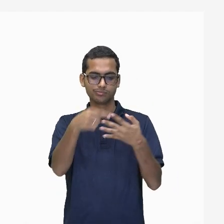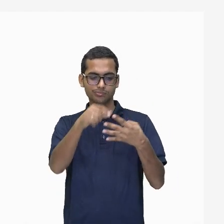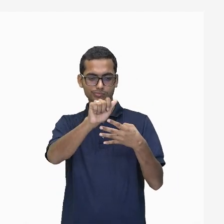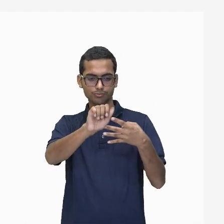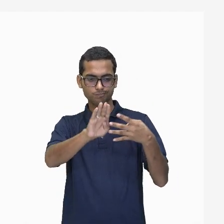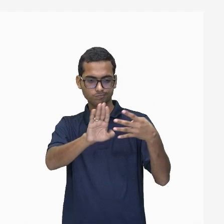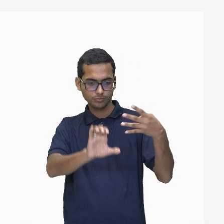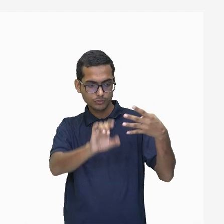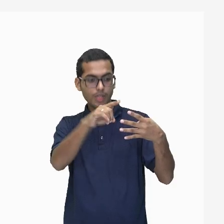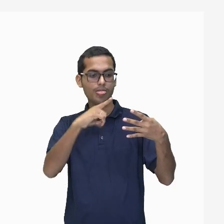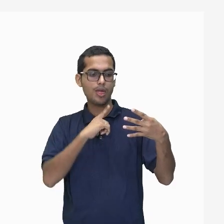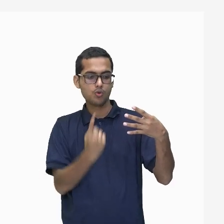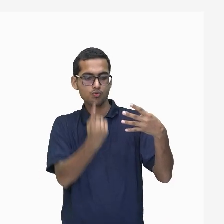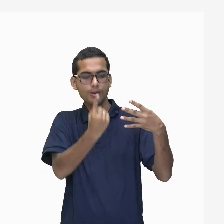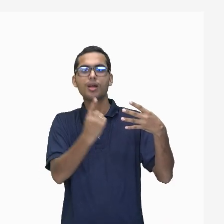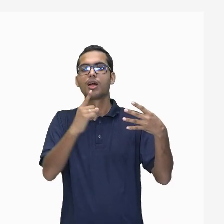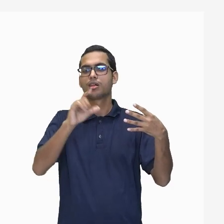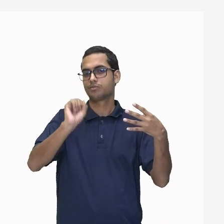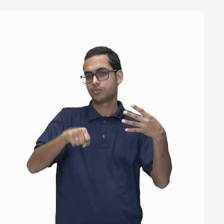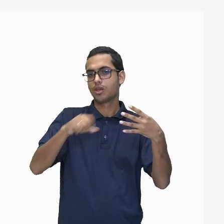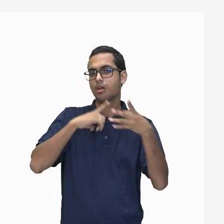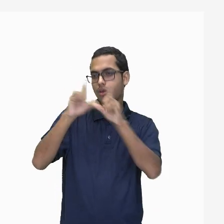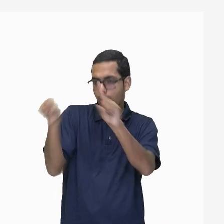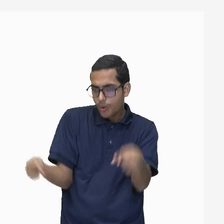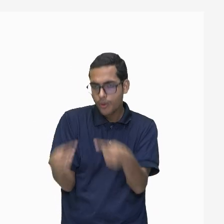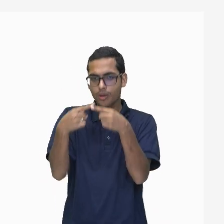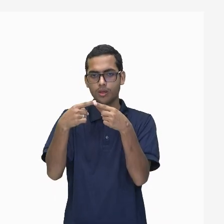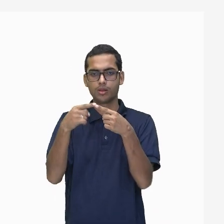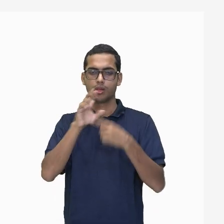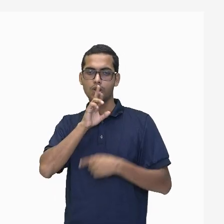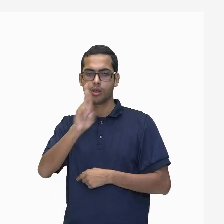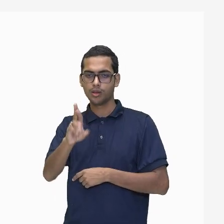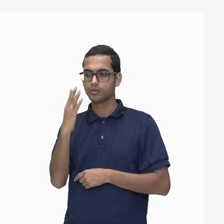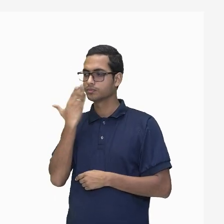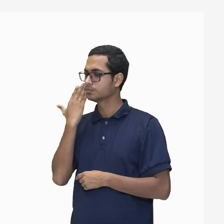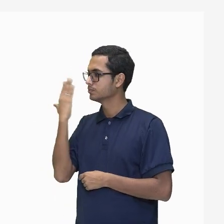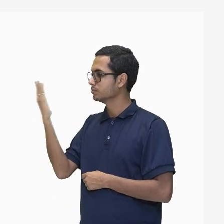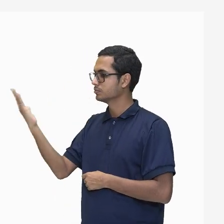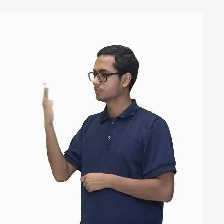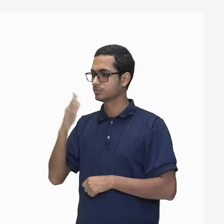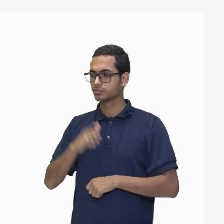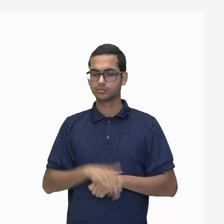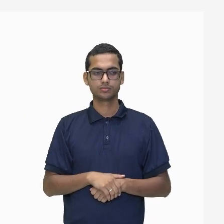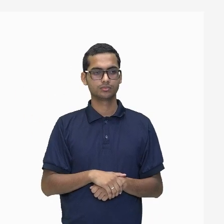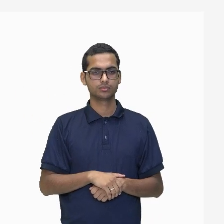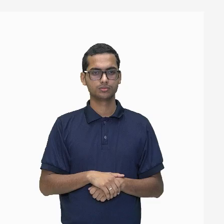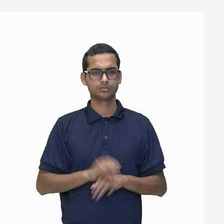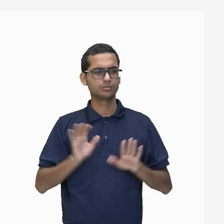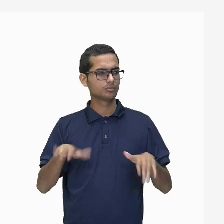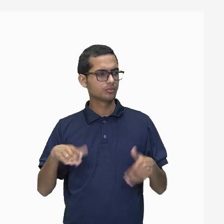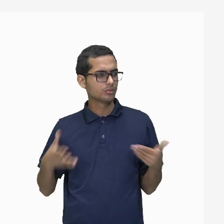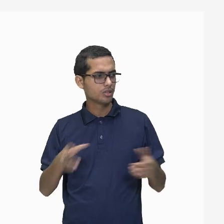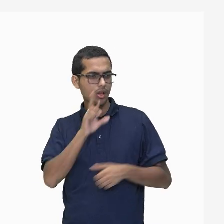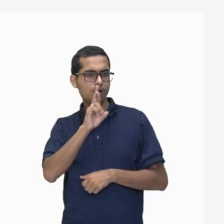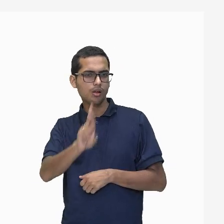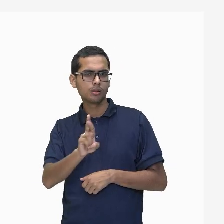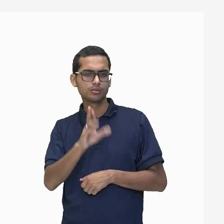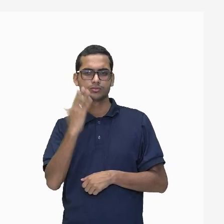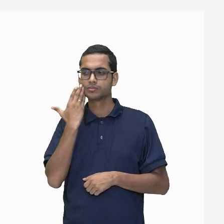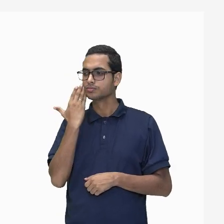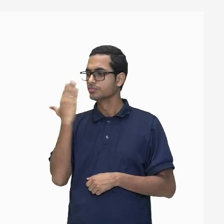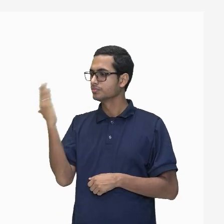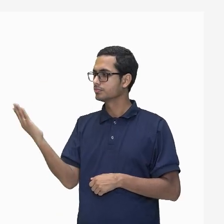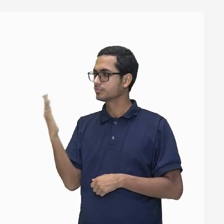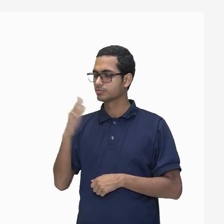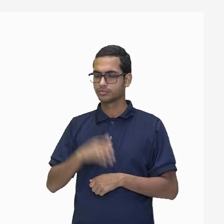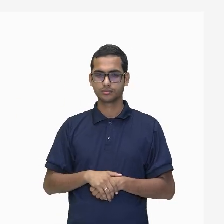uma alternativa que tem esse resultado, menos x sobre 10 mais 50. E qual é essa alternativa? Vou colocar aqui